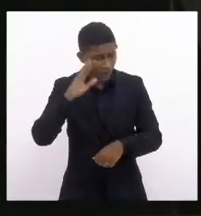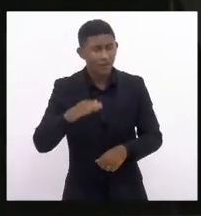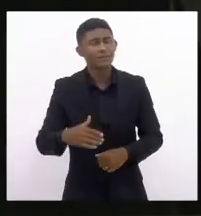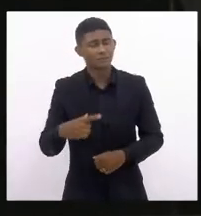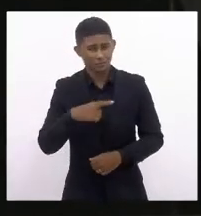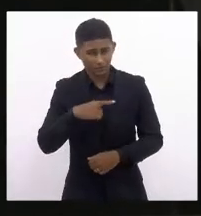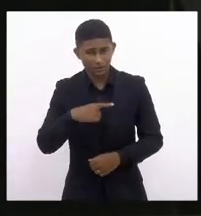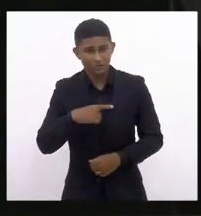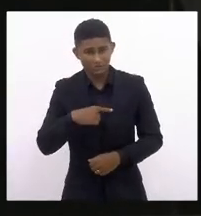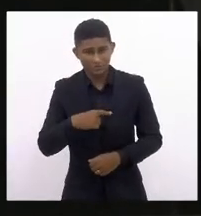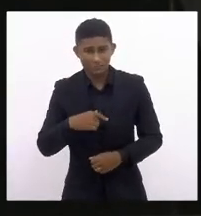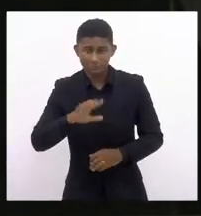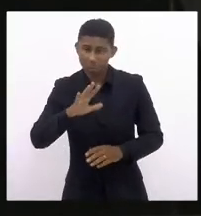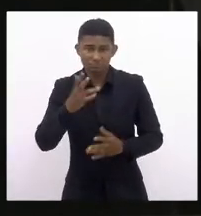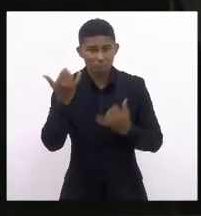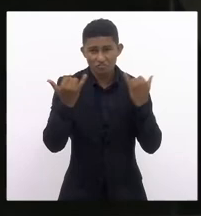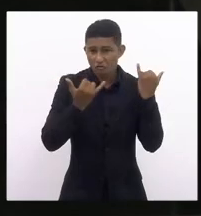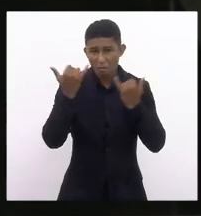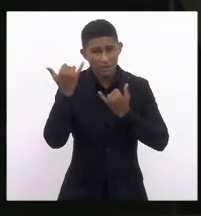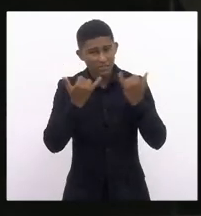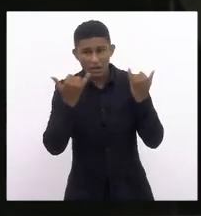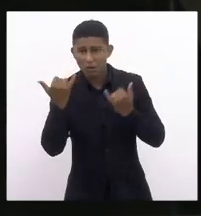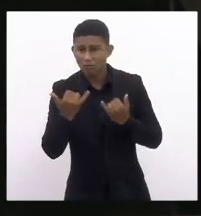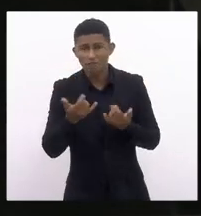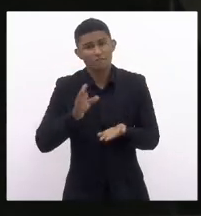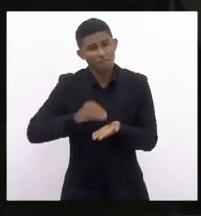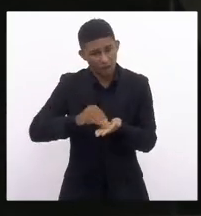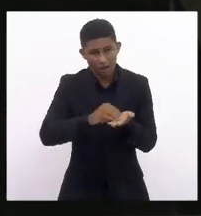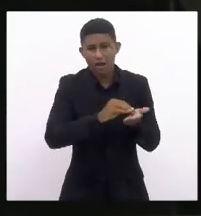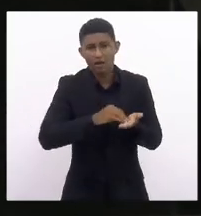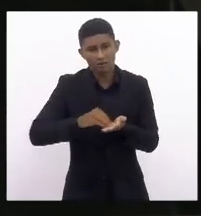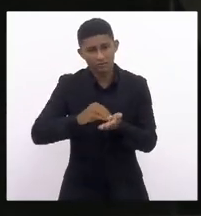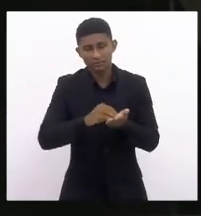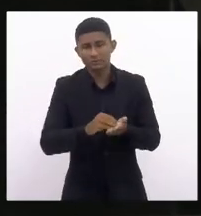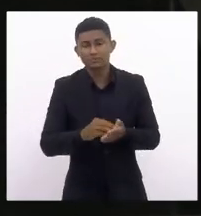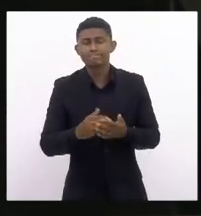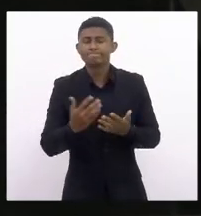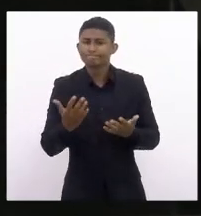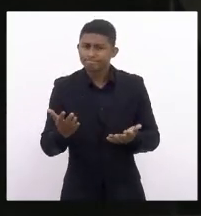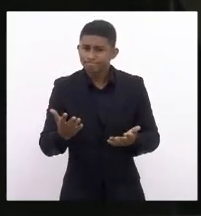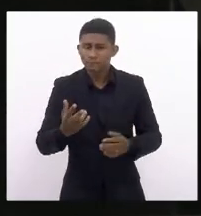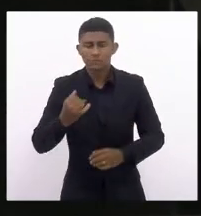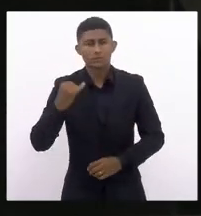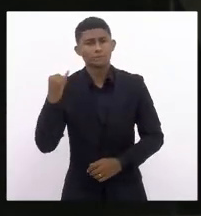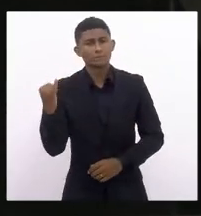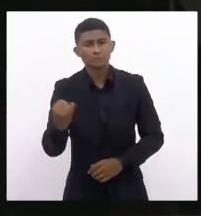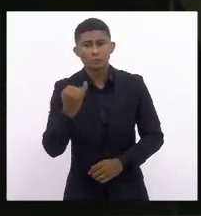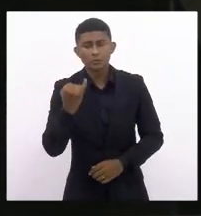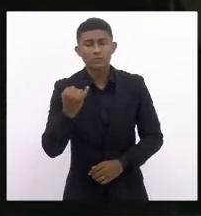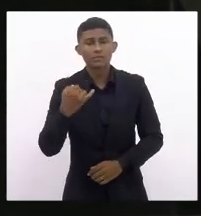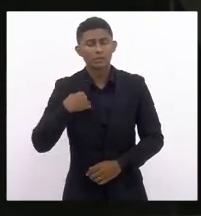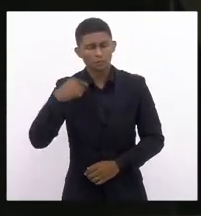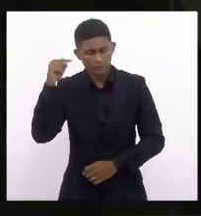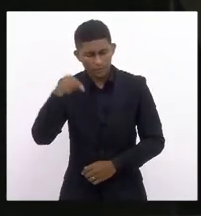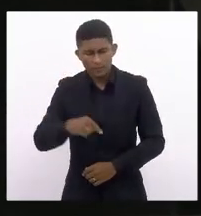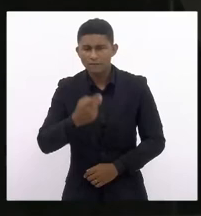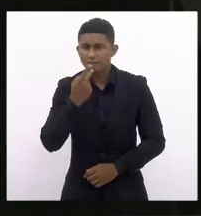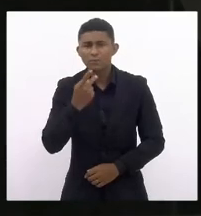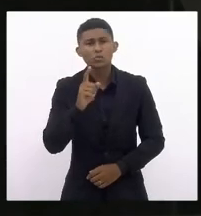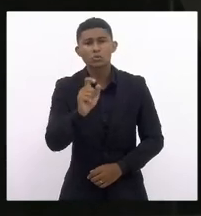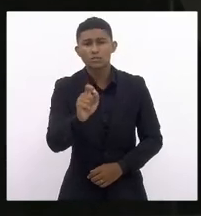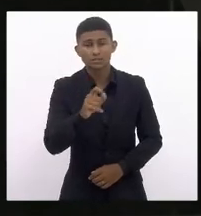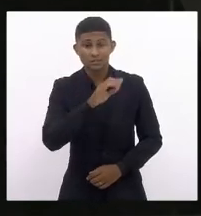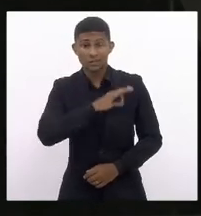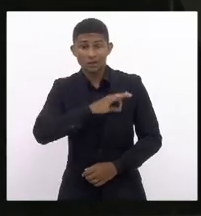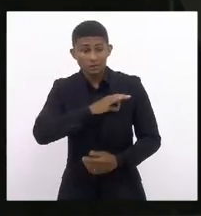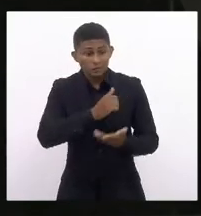temos que levantar essa questão. E é importante que a gente fale aqui que é um piso mínimo.